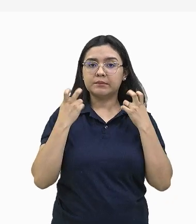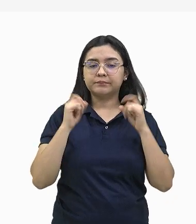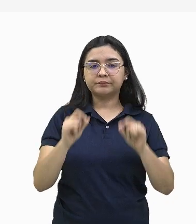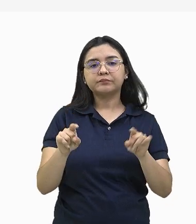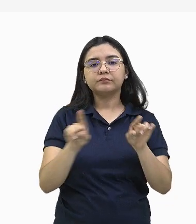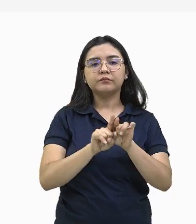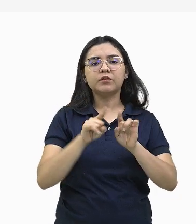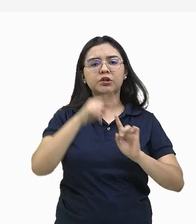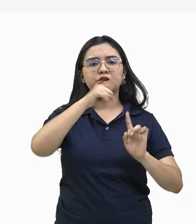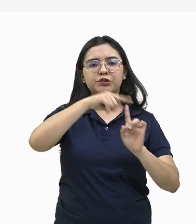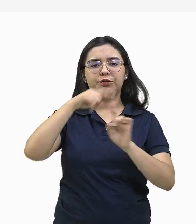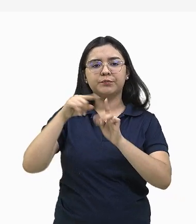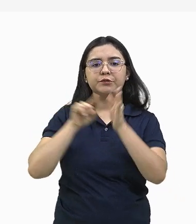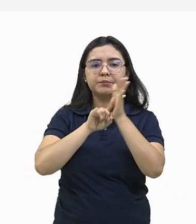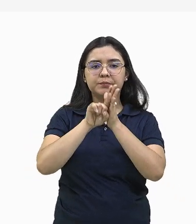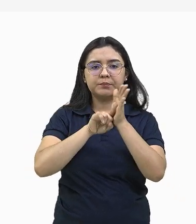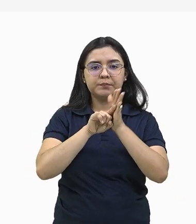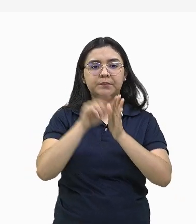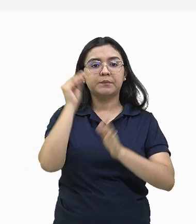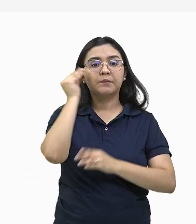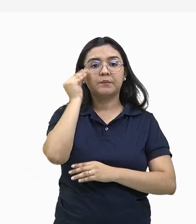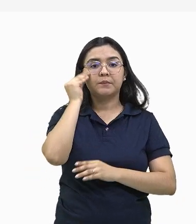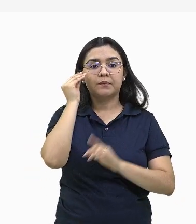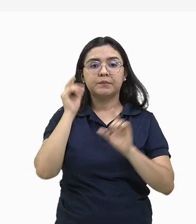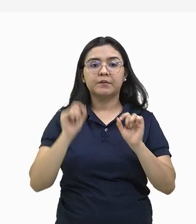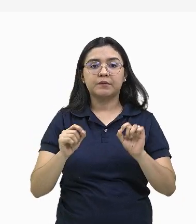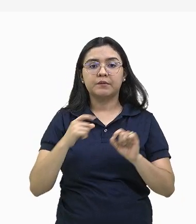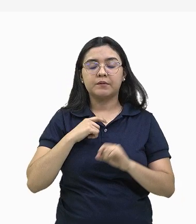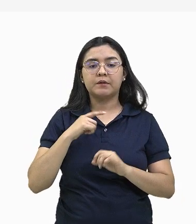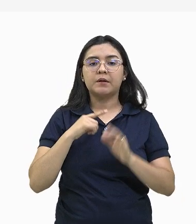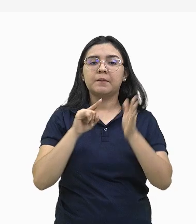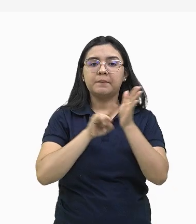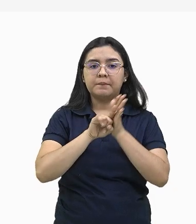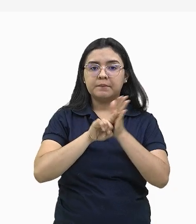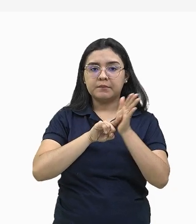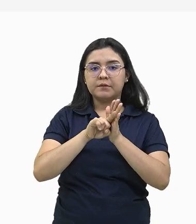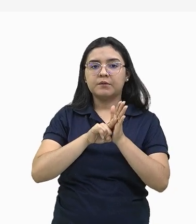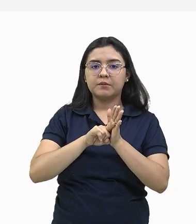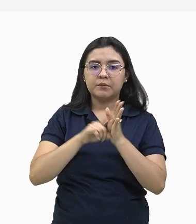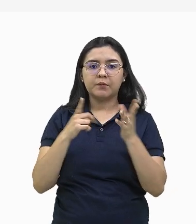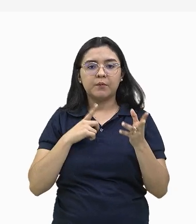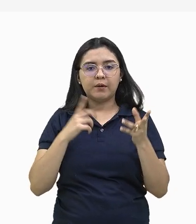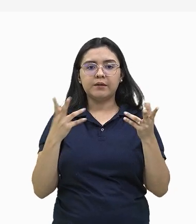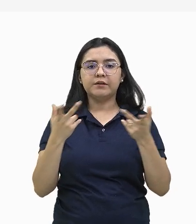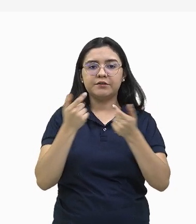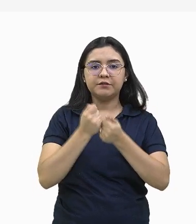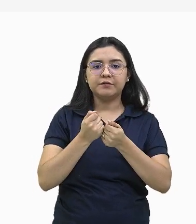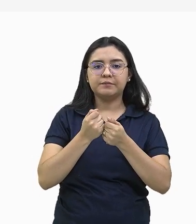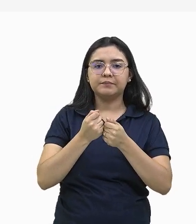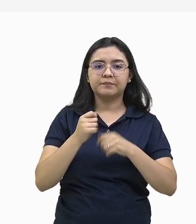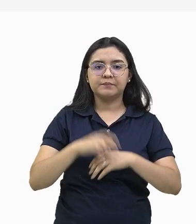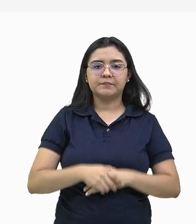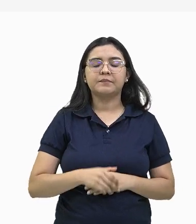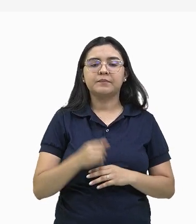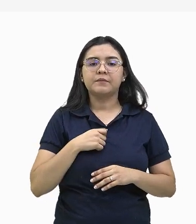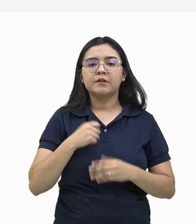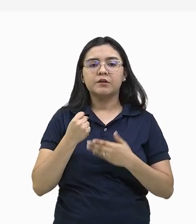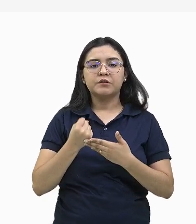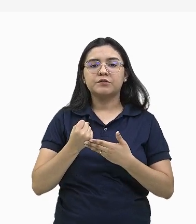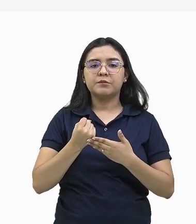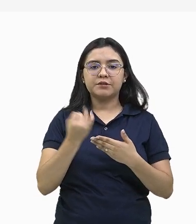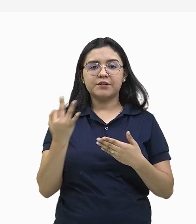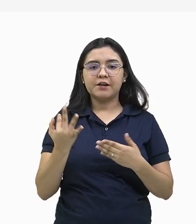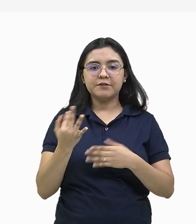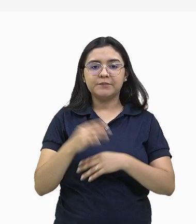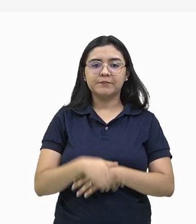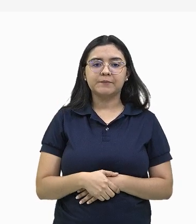temos tipos de pesquisa. Observem bem aqui, olha, a pesquisa qualitativa, a quantitativa. Então,